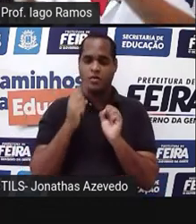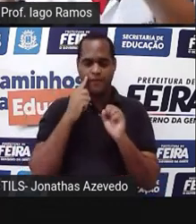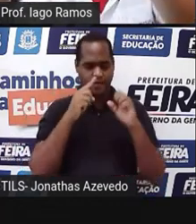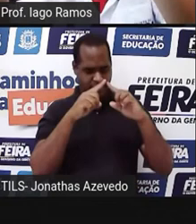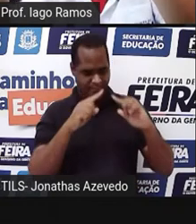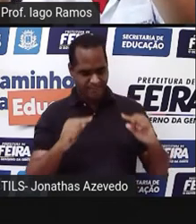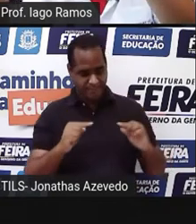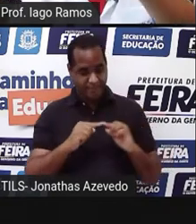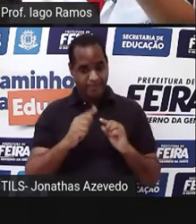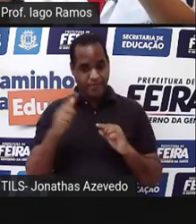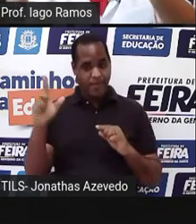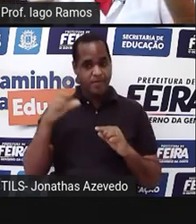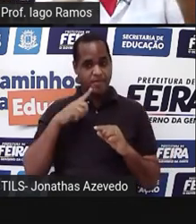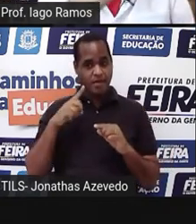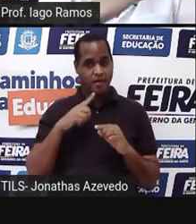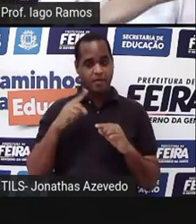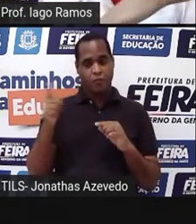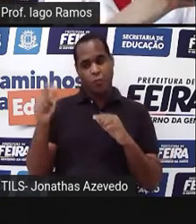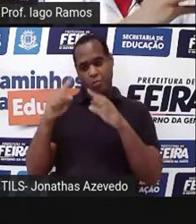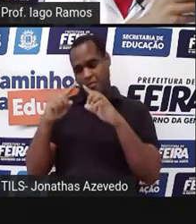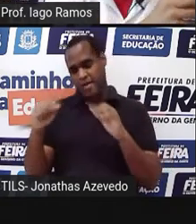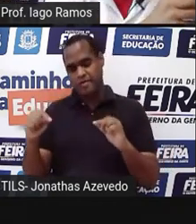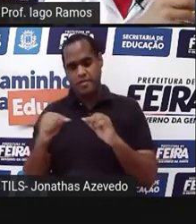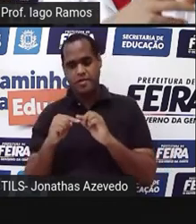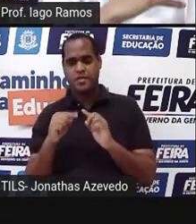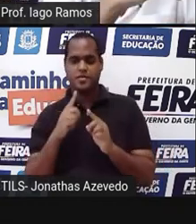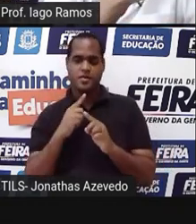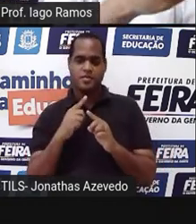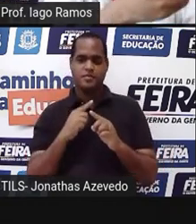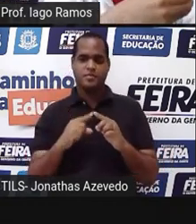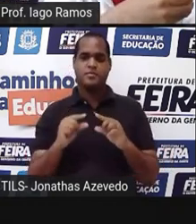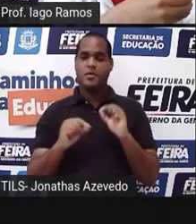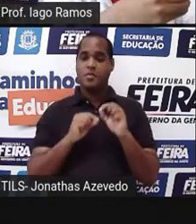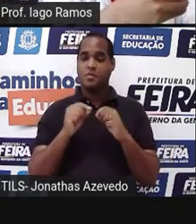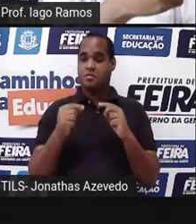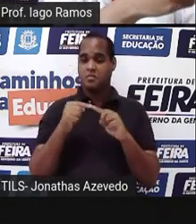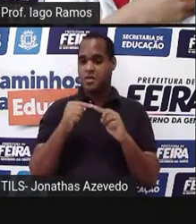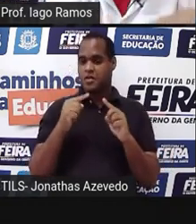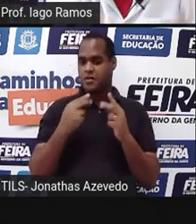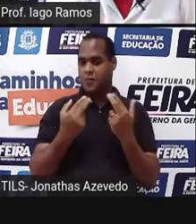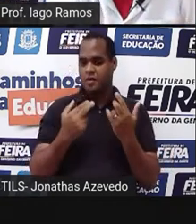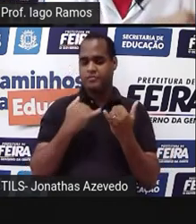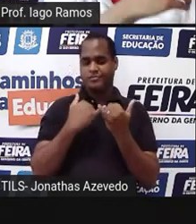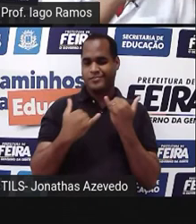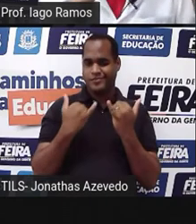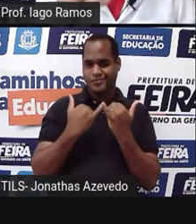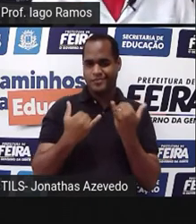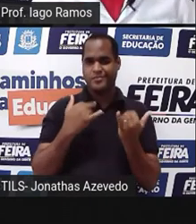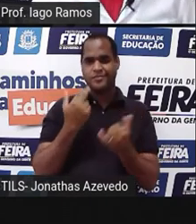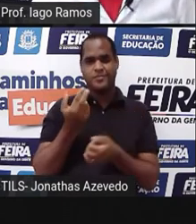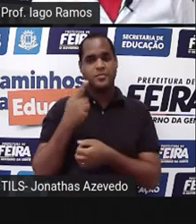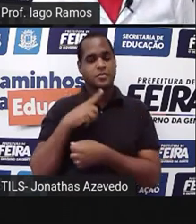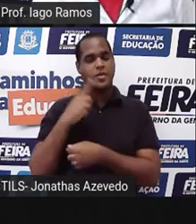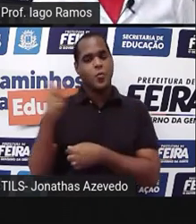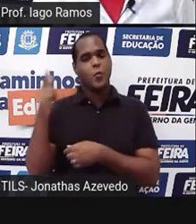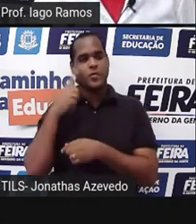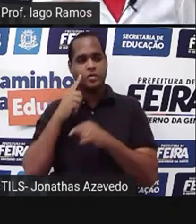menor. Do grande para o menor, tem que diminuir os lados da mesma forma. O que acontece com um lado